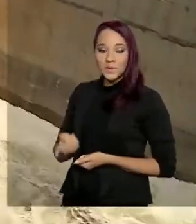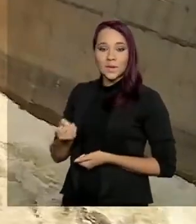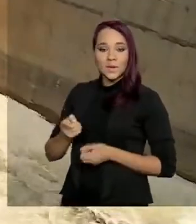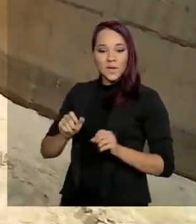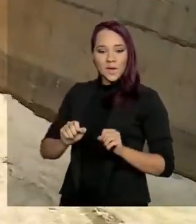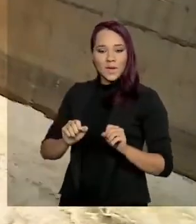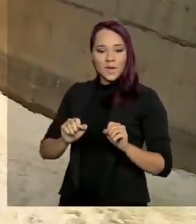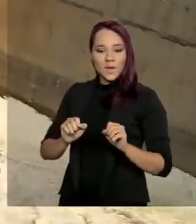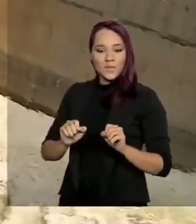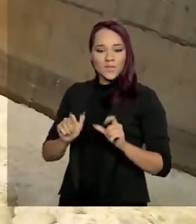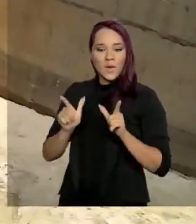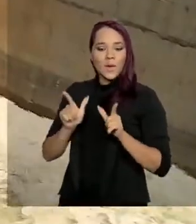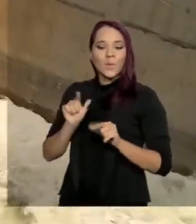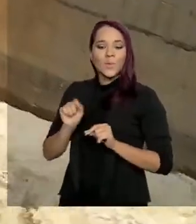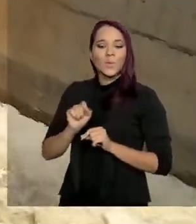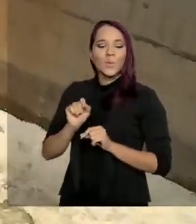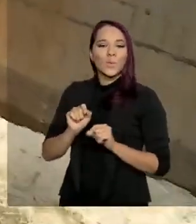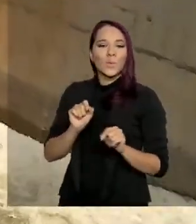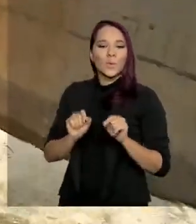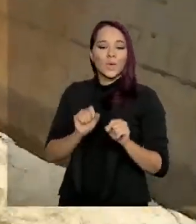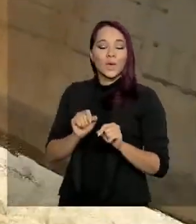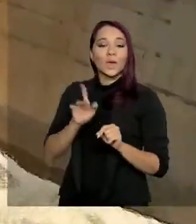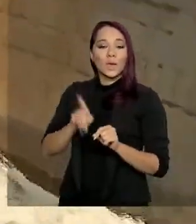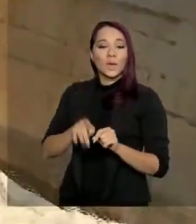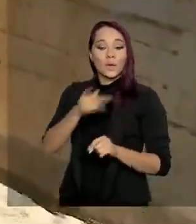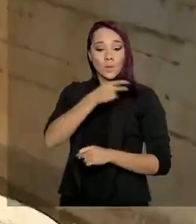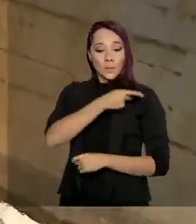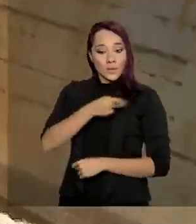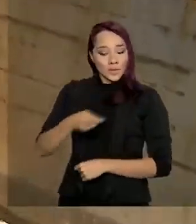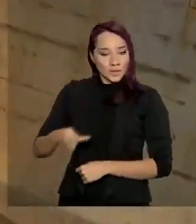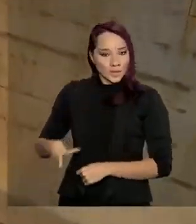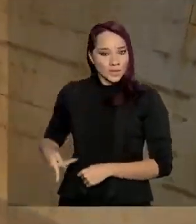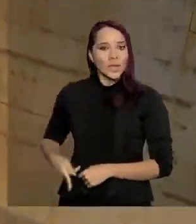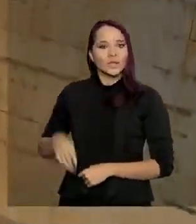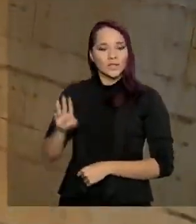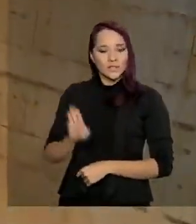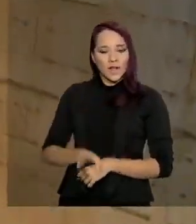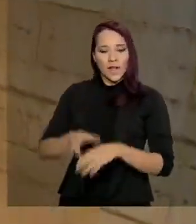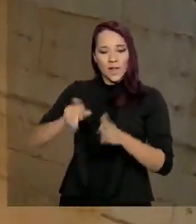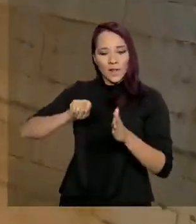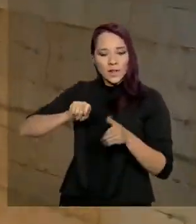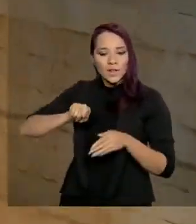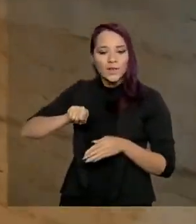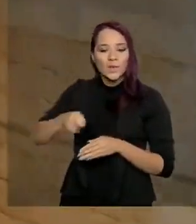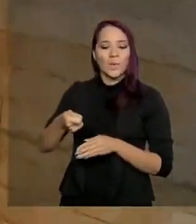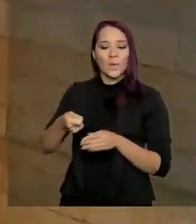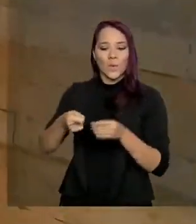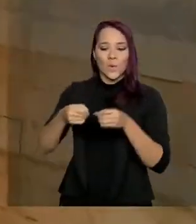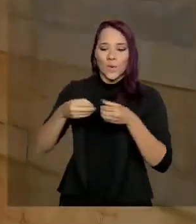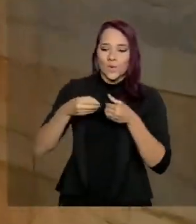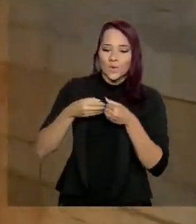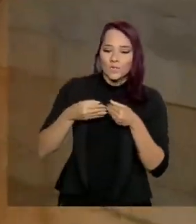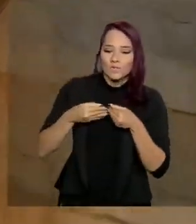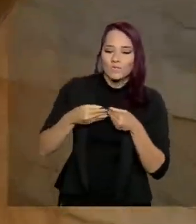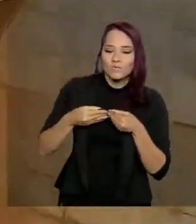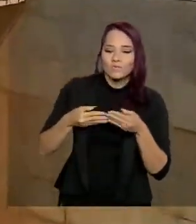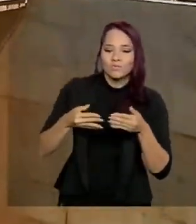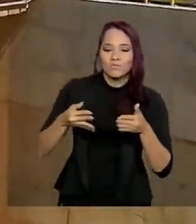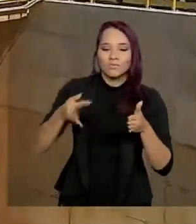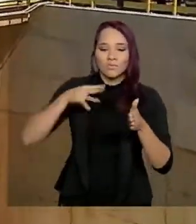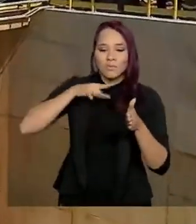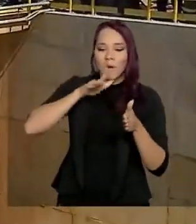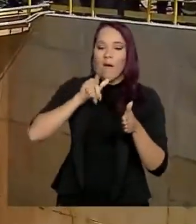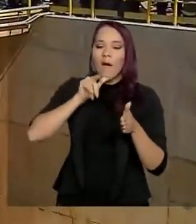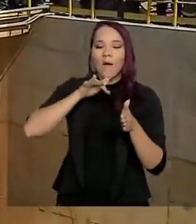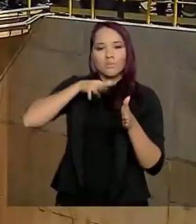imagens do que o presidente acabou de acionar, o presidente Jair Bolsonaro acabou de acionar a